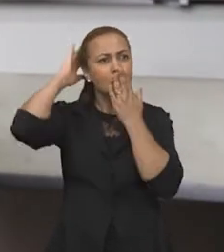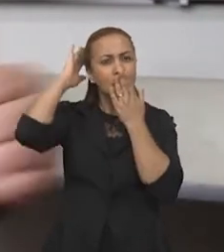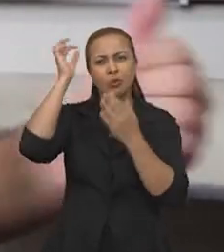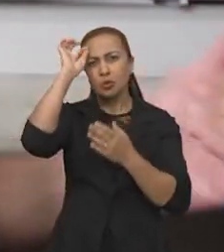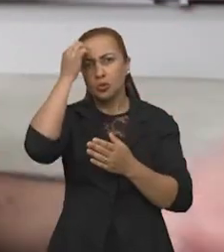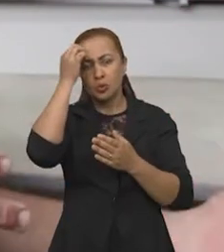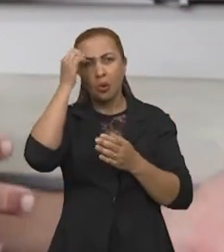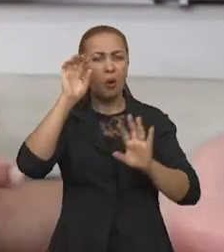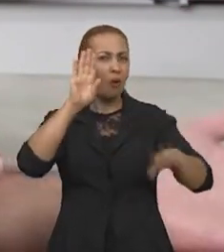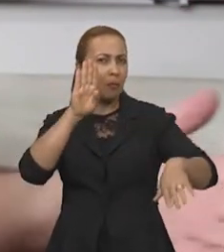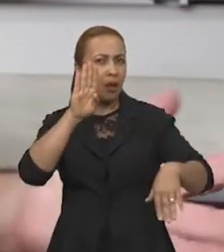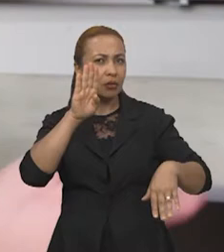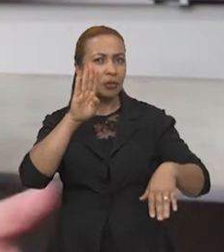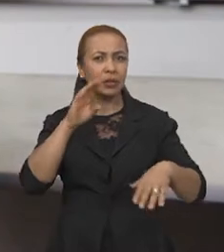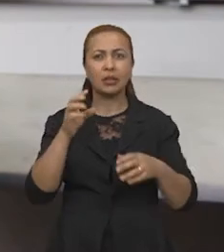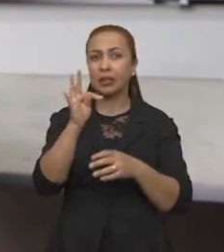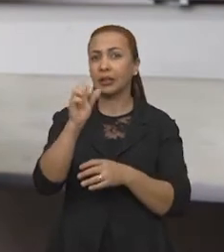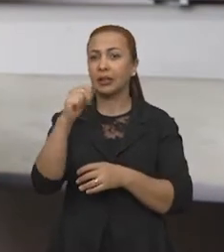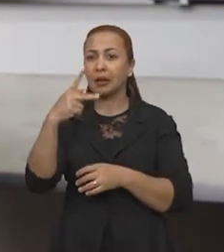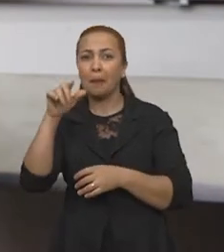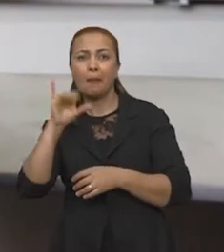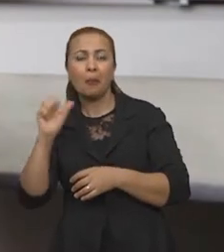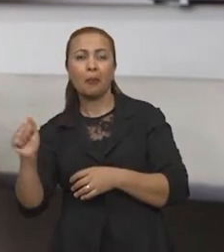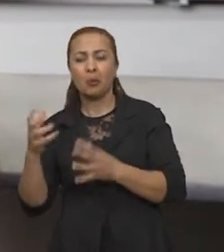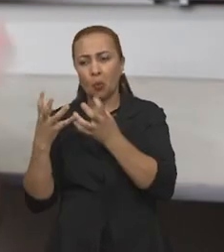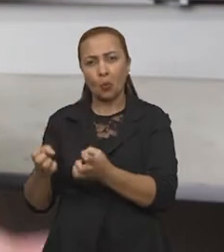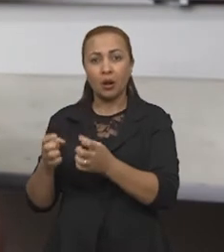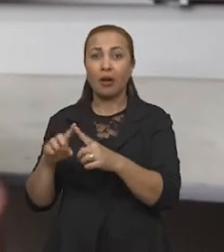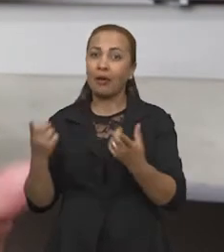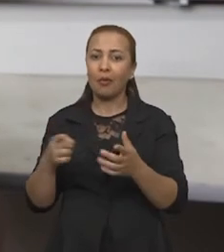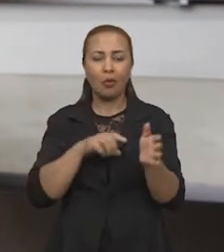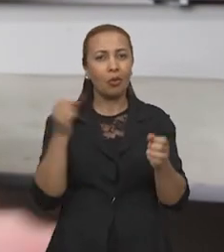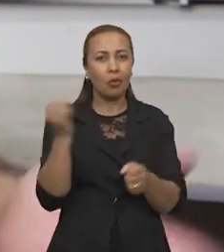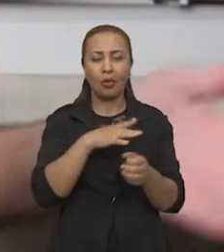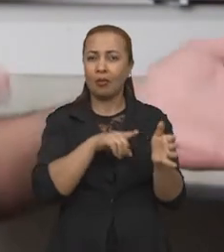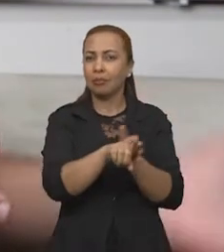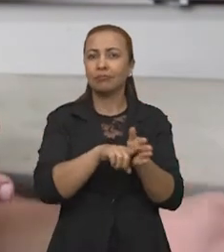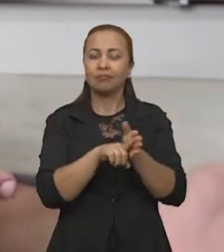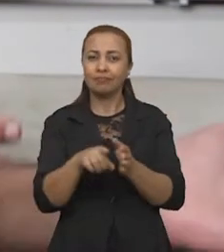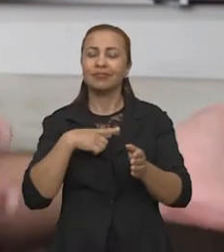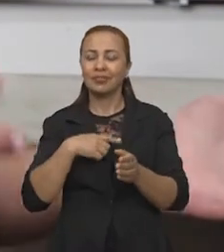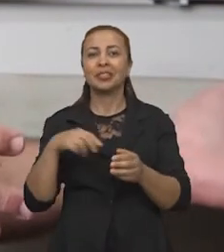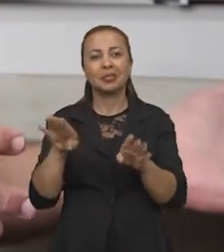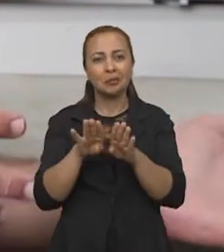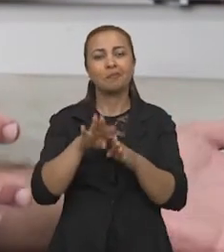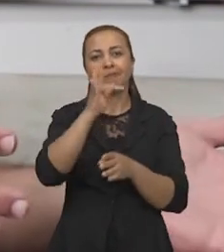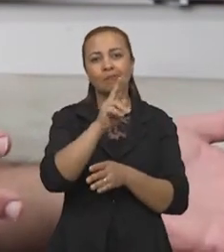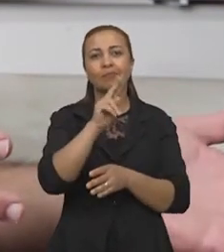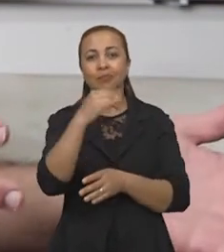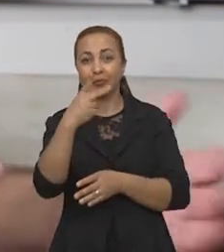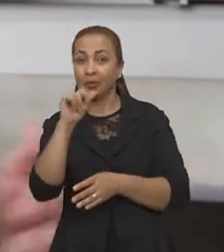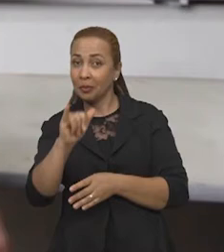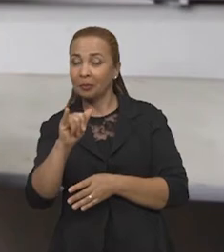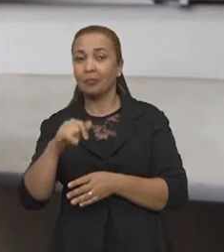litoral, tapuias no sertão. E agora, né, a gente, com essas novas pesquisas, agora a gente tem a presença tupi também